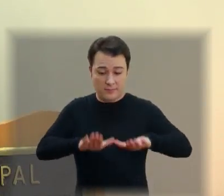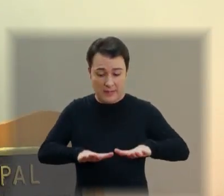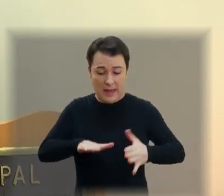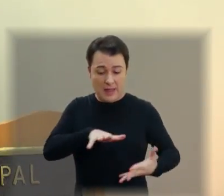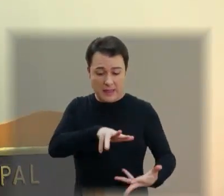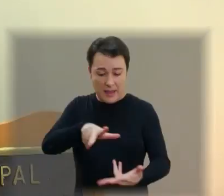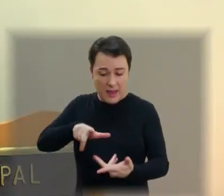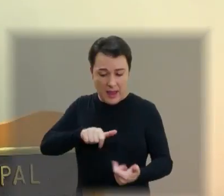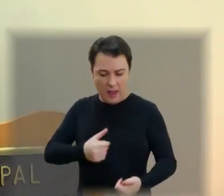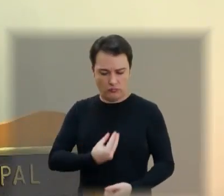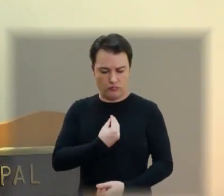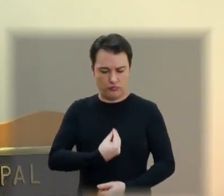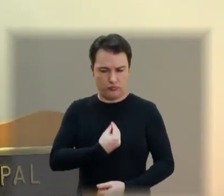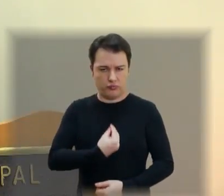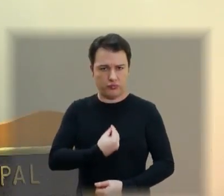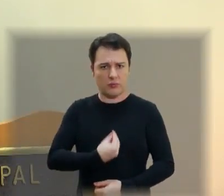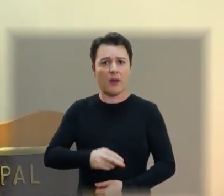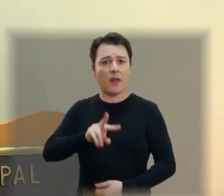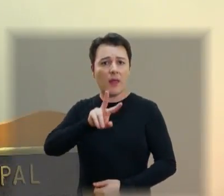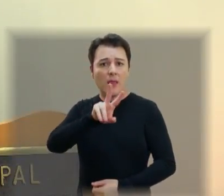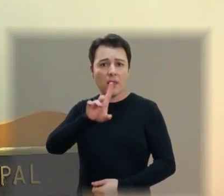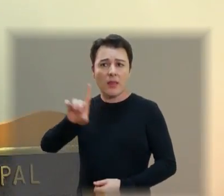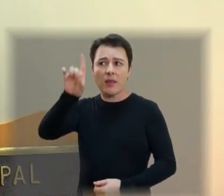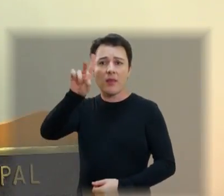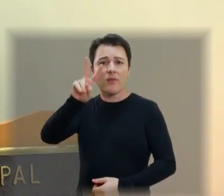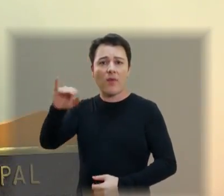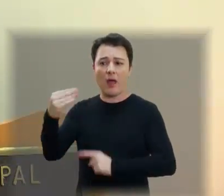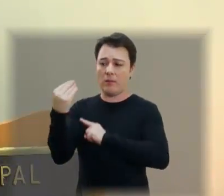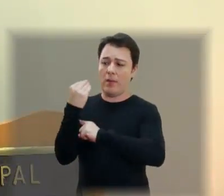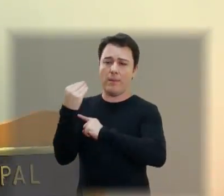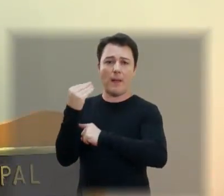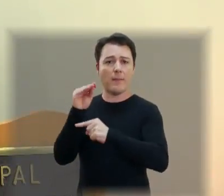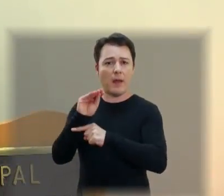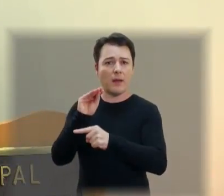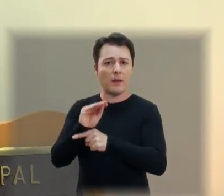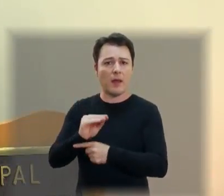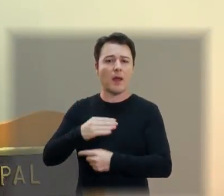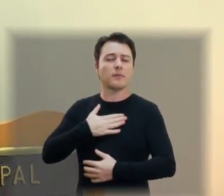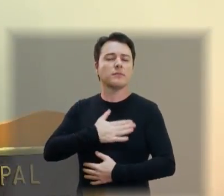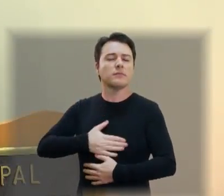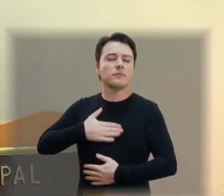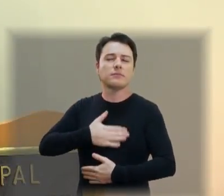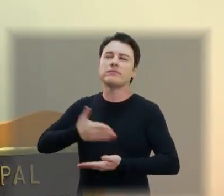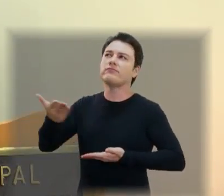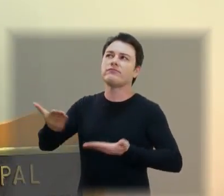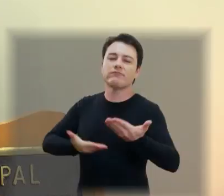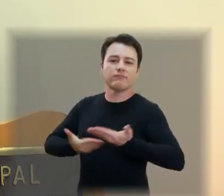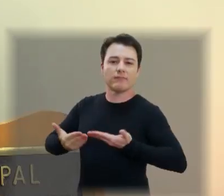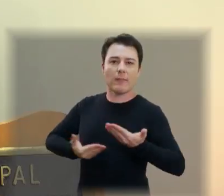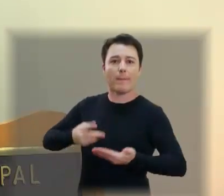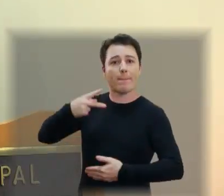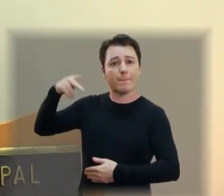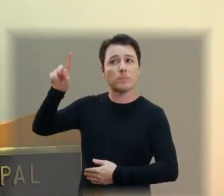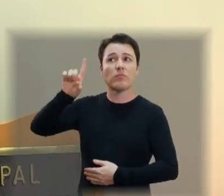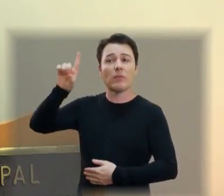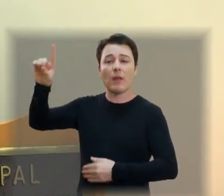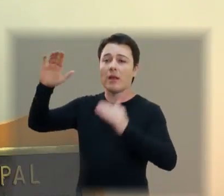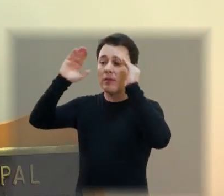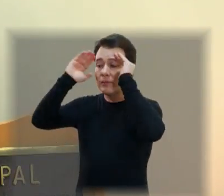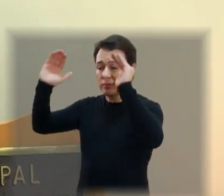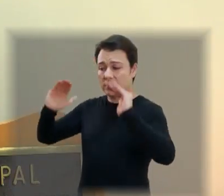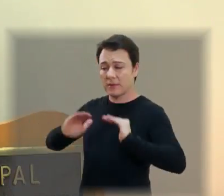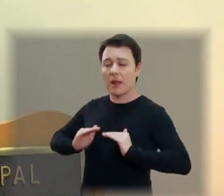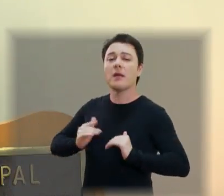verdadeiramente serás alimentado. Agrada do Senhor, teu Deus, e Ele te concederá os desejos do teu